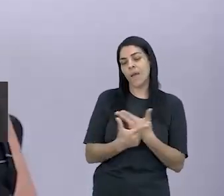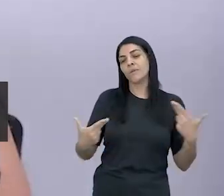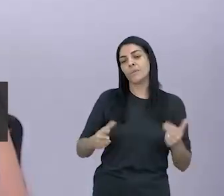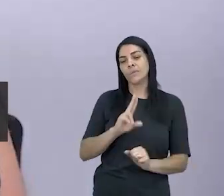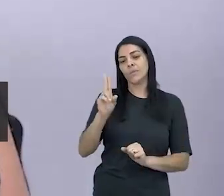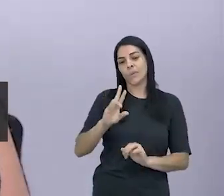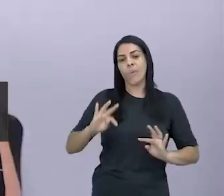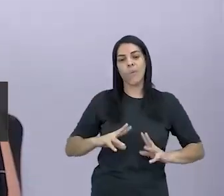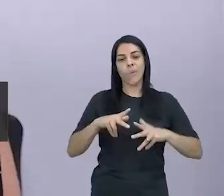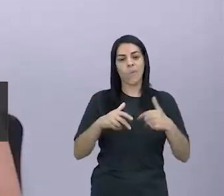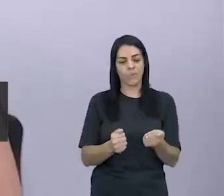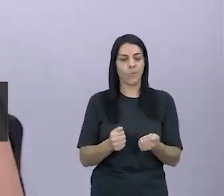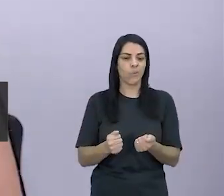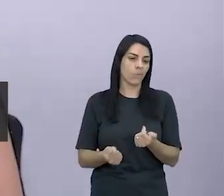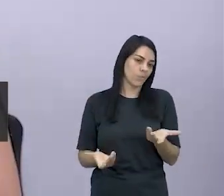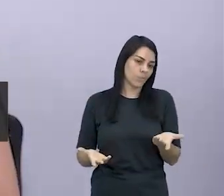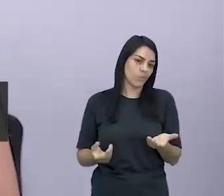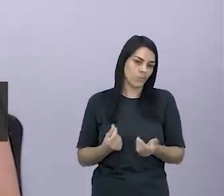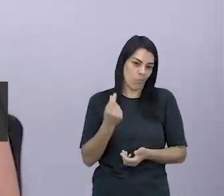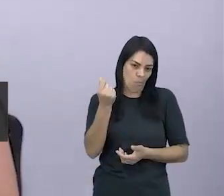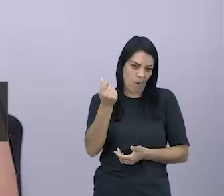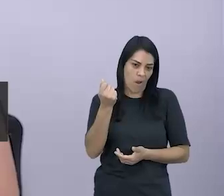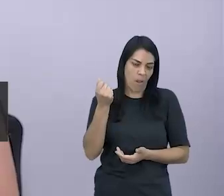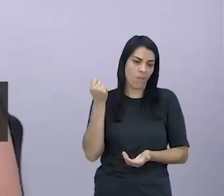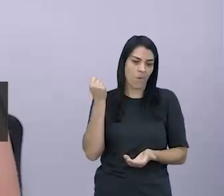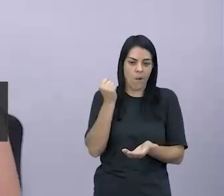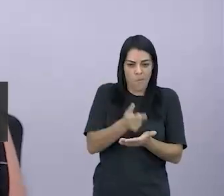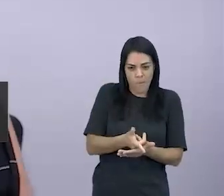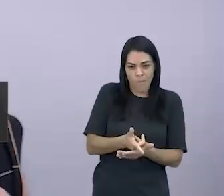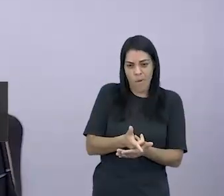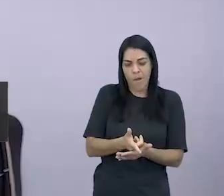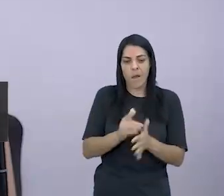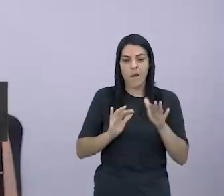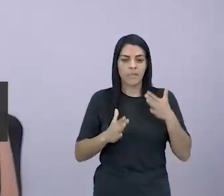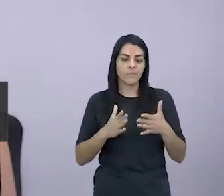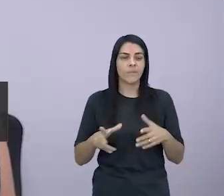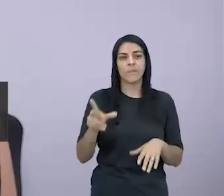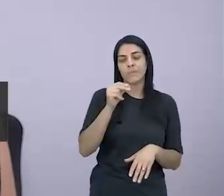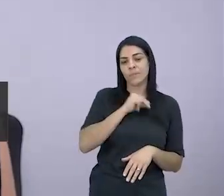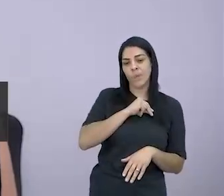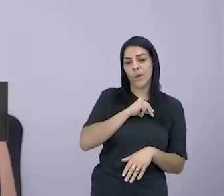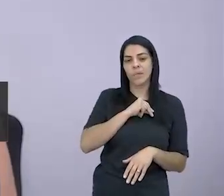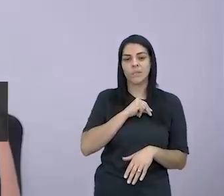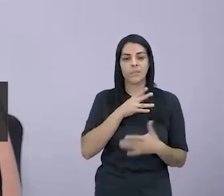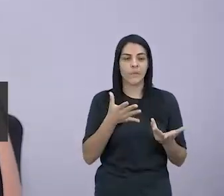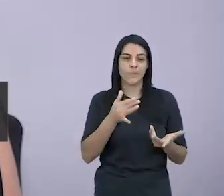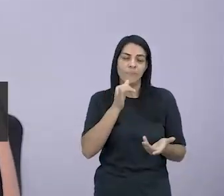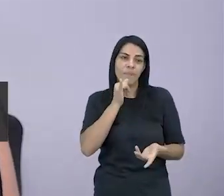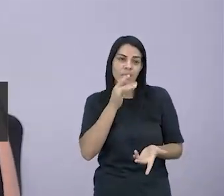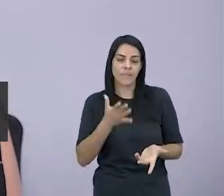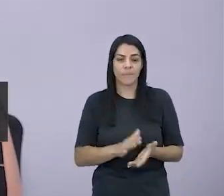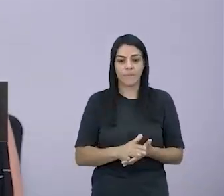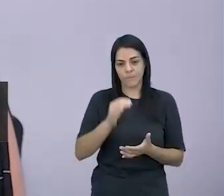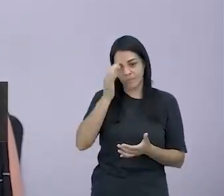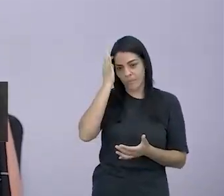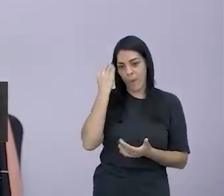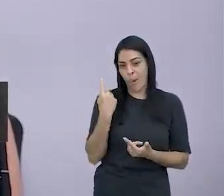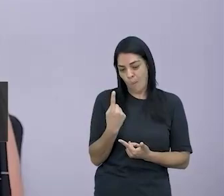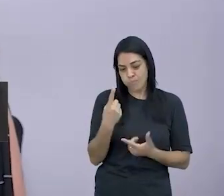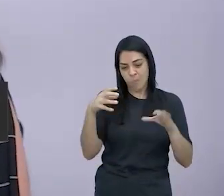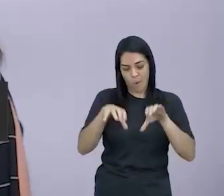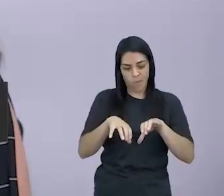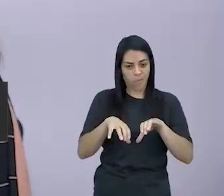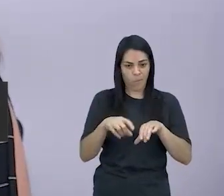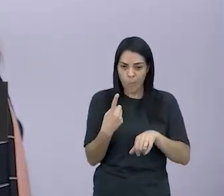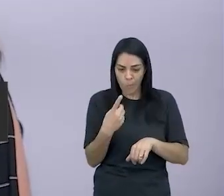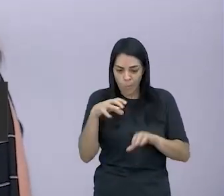tem que estar no custo. Esses gastos, o mínimo que parece que você pegou, usou, não sei, um ovo. É